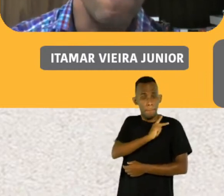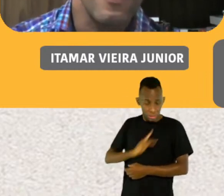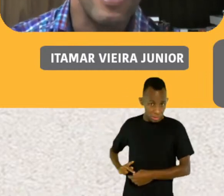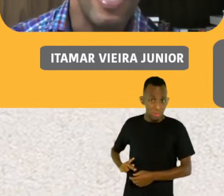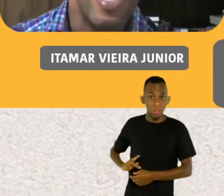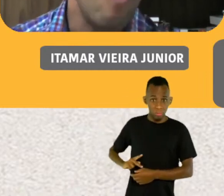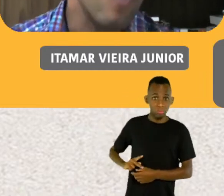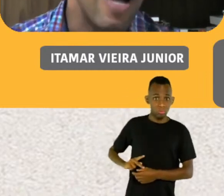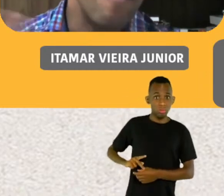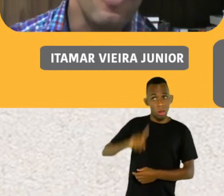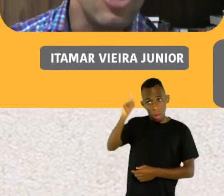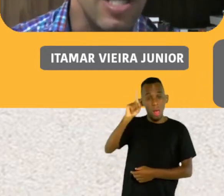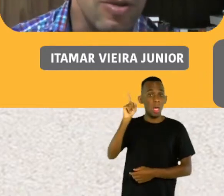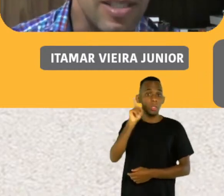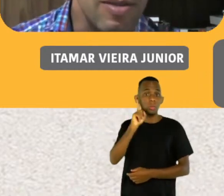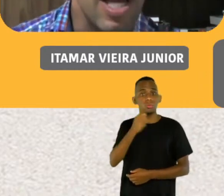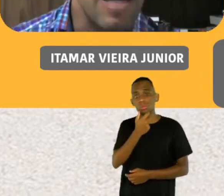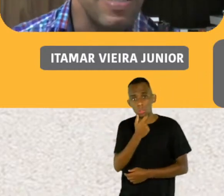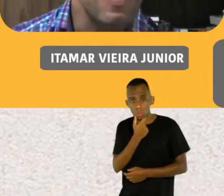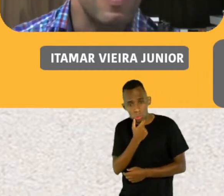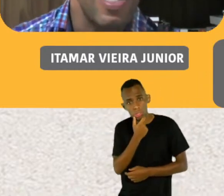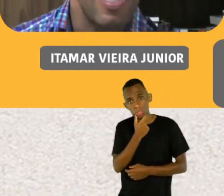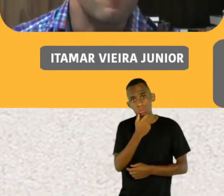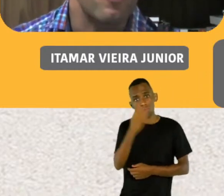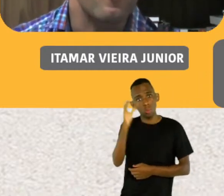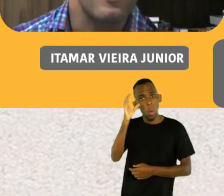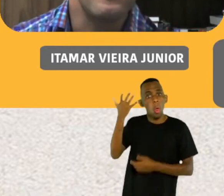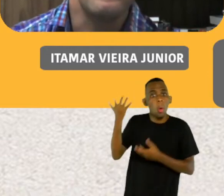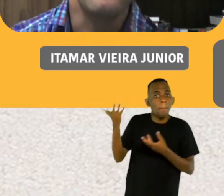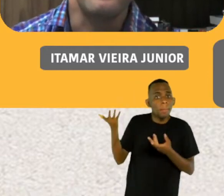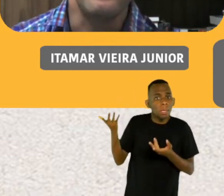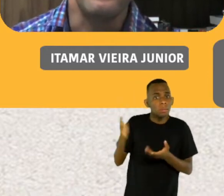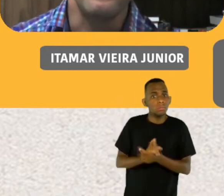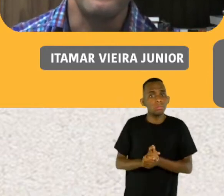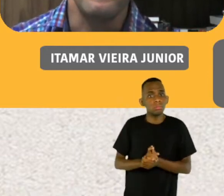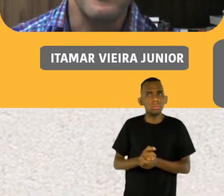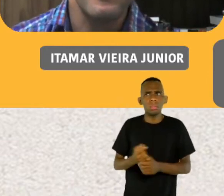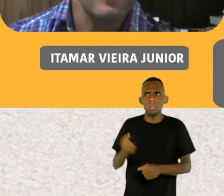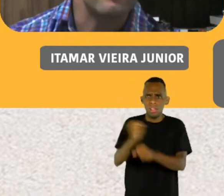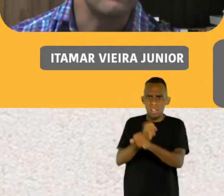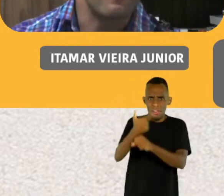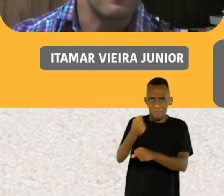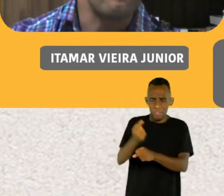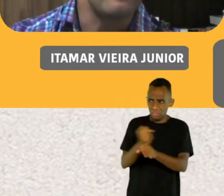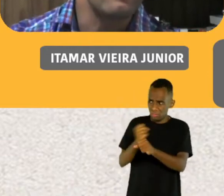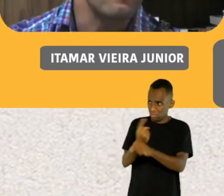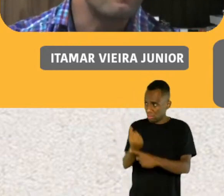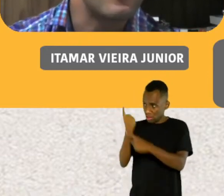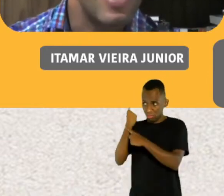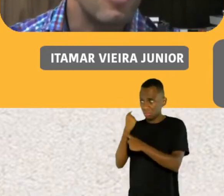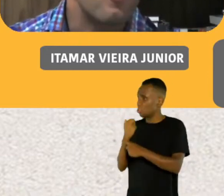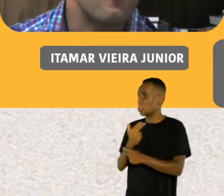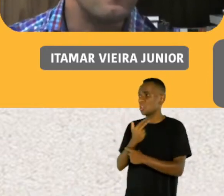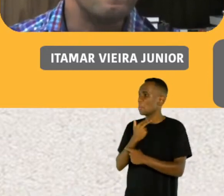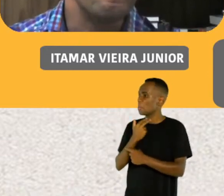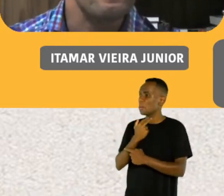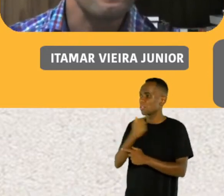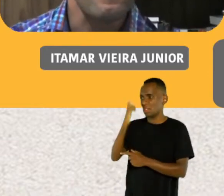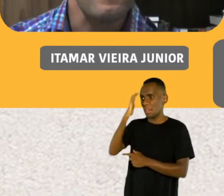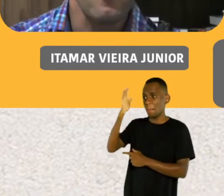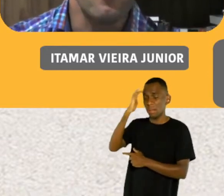Colômbia, né? Há 20 anos isso era impensável. E é isto, eu vejo com um